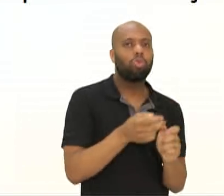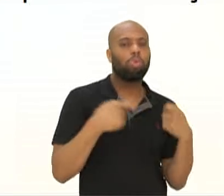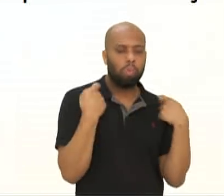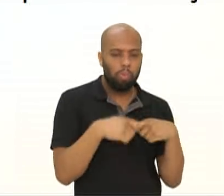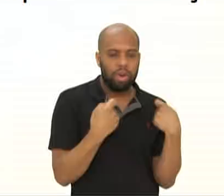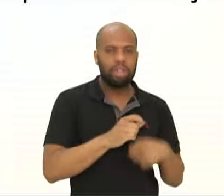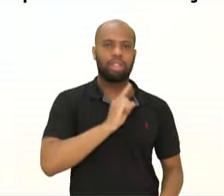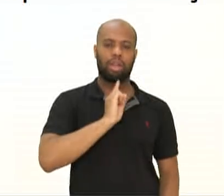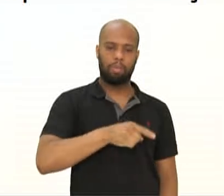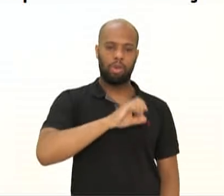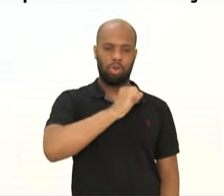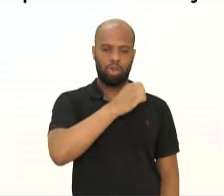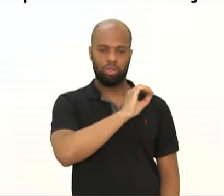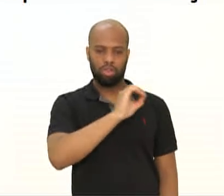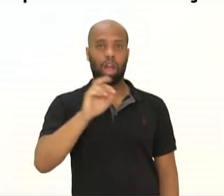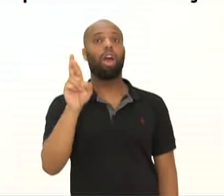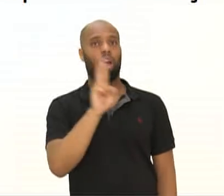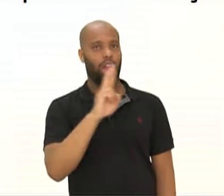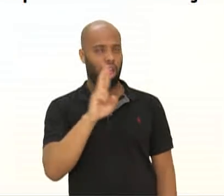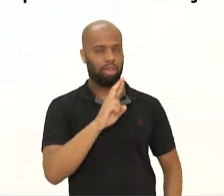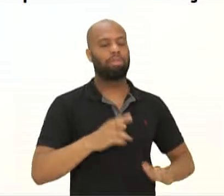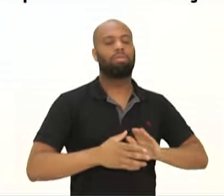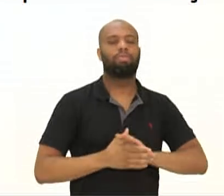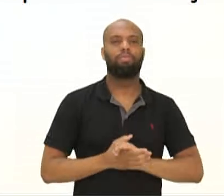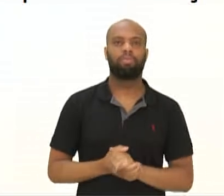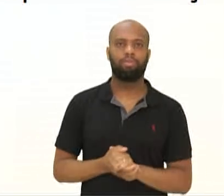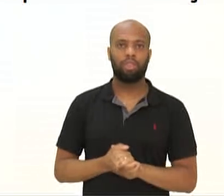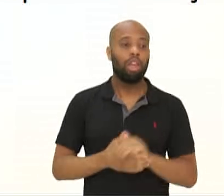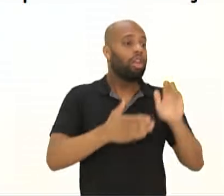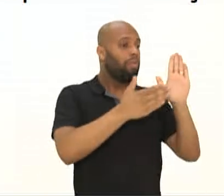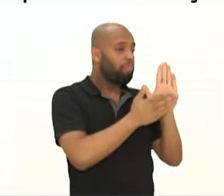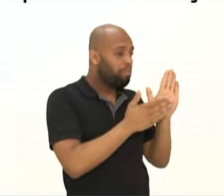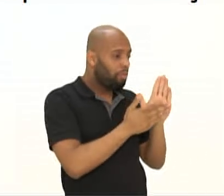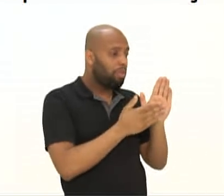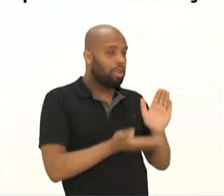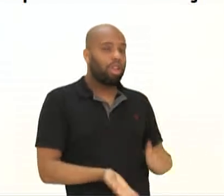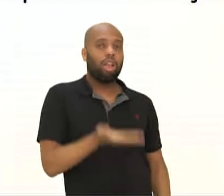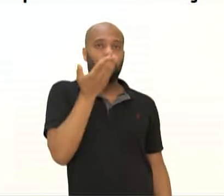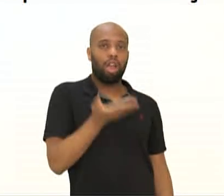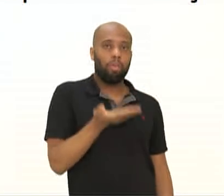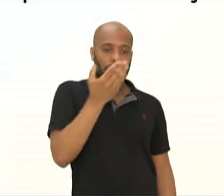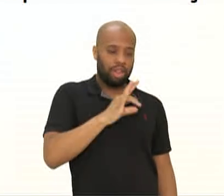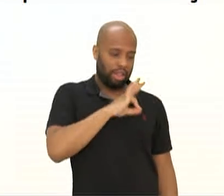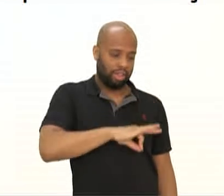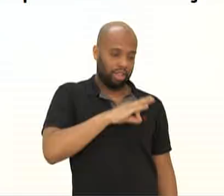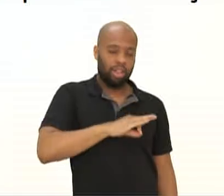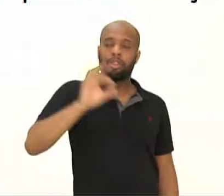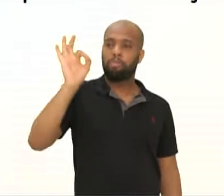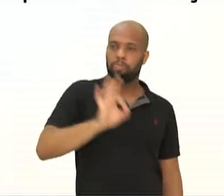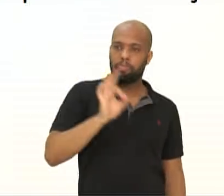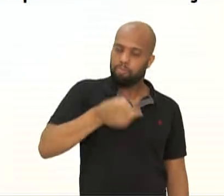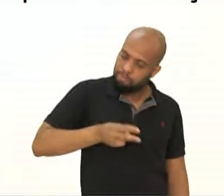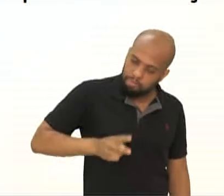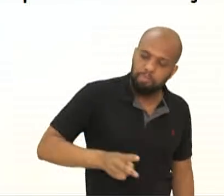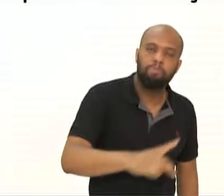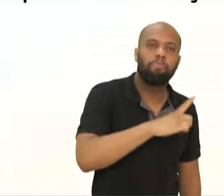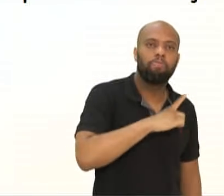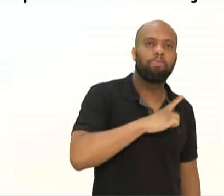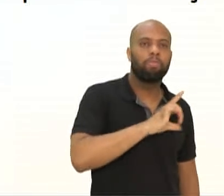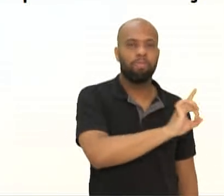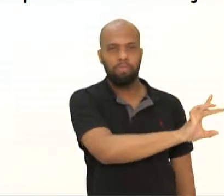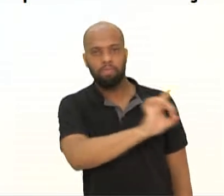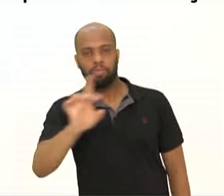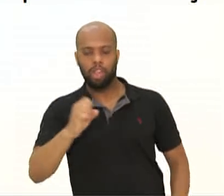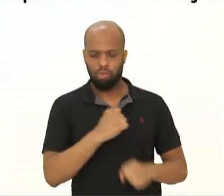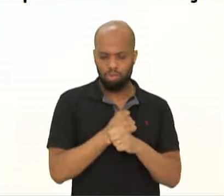R$ 1.800, propondo um aumento percentual fixo por